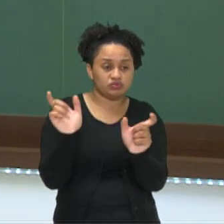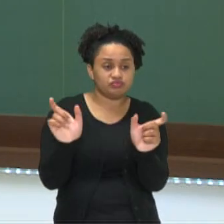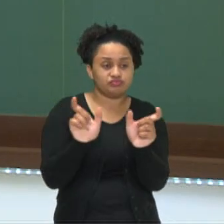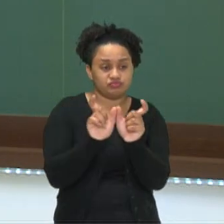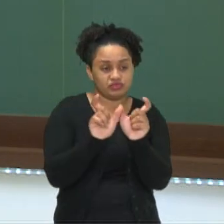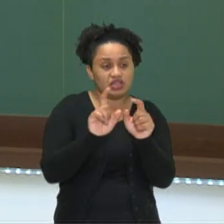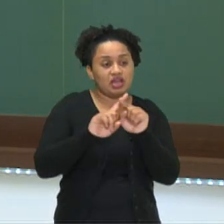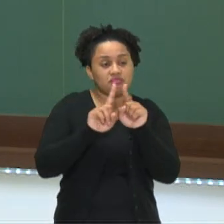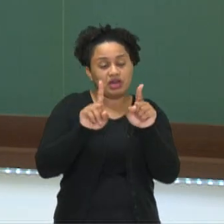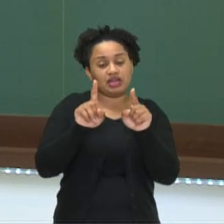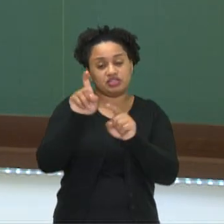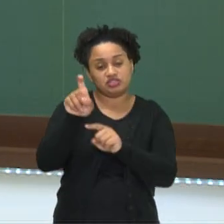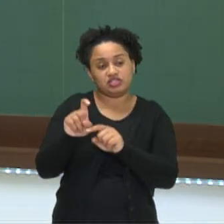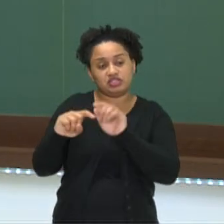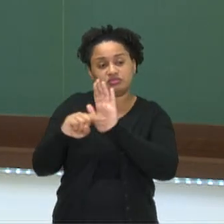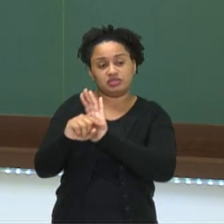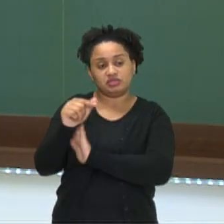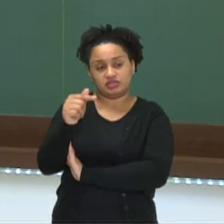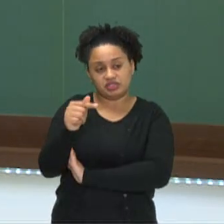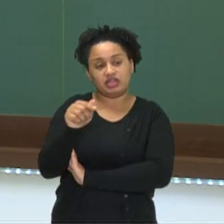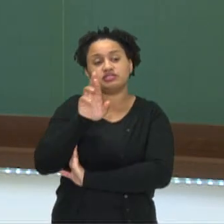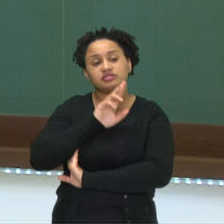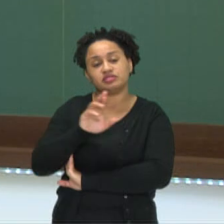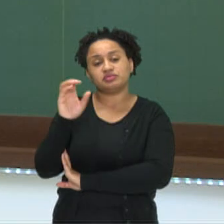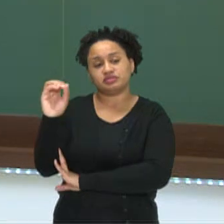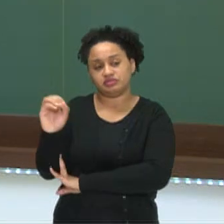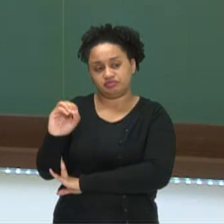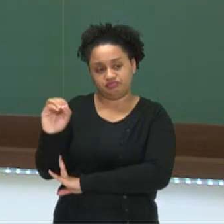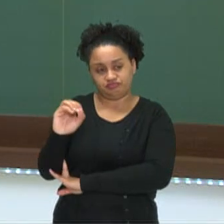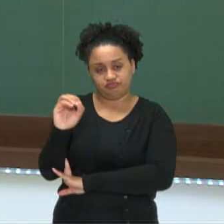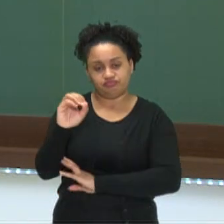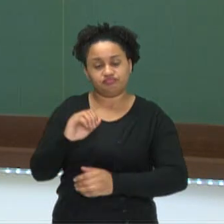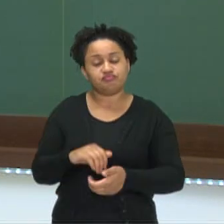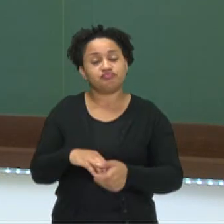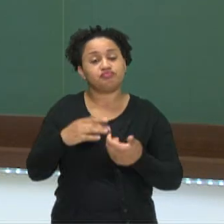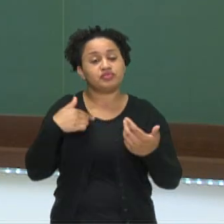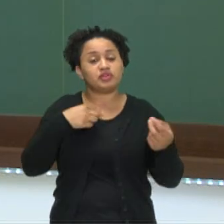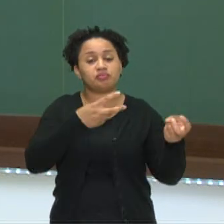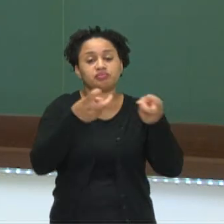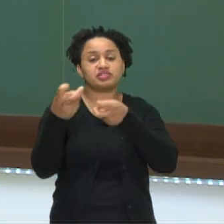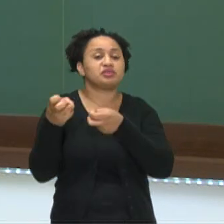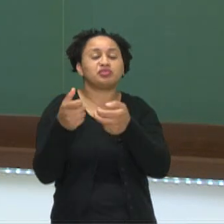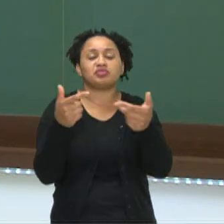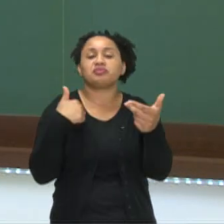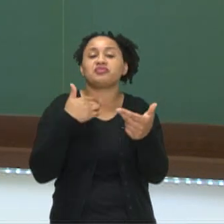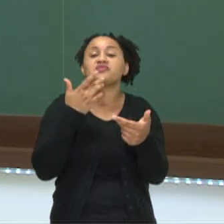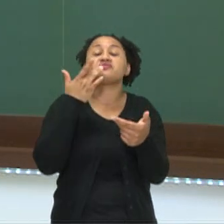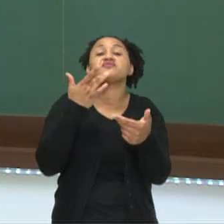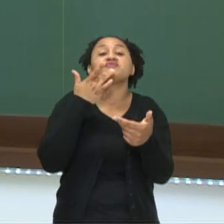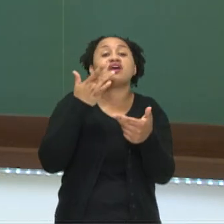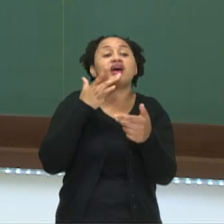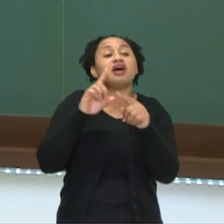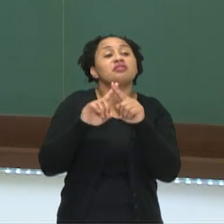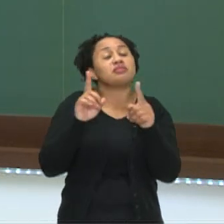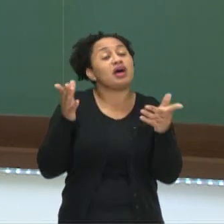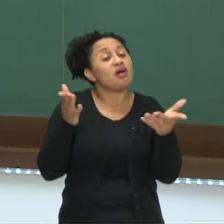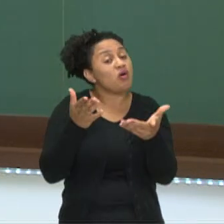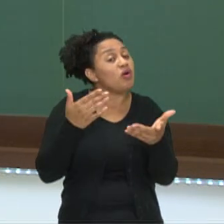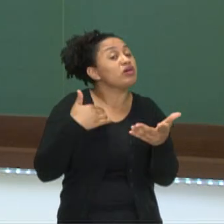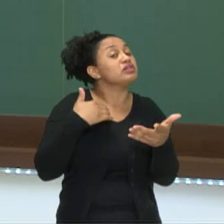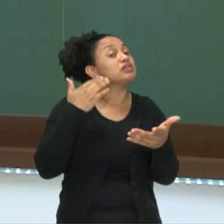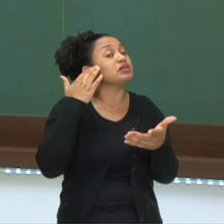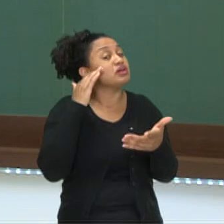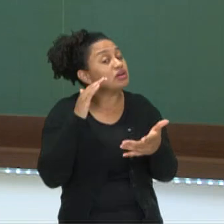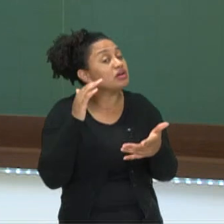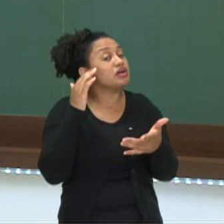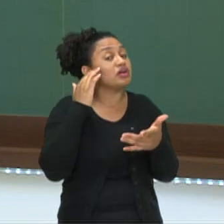sobrar x menos 7, igual a 0. Então, repare que não ficou tão fácil, mas agora já não está mais tão difícil,